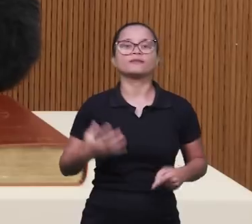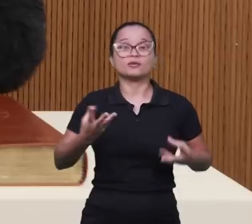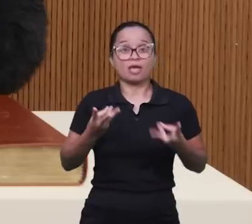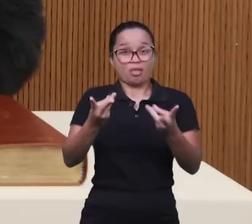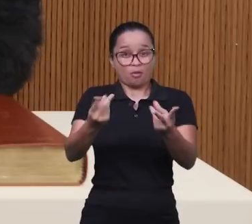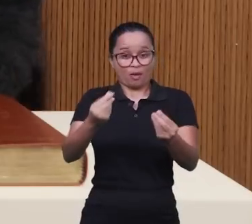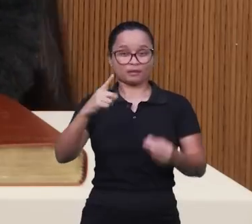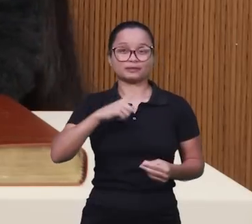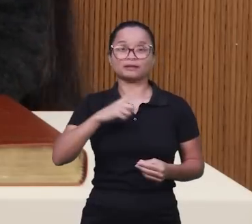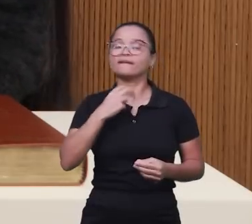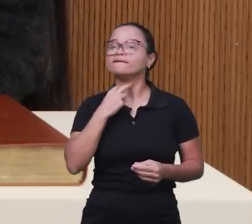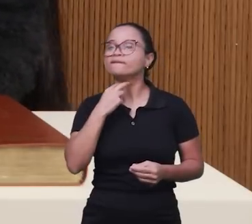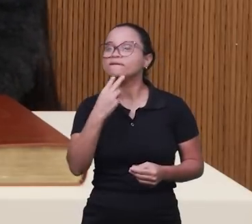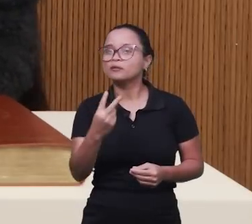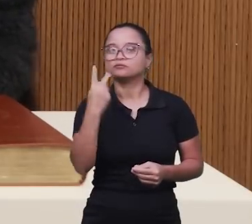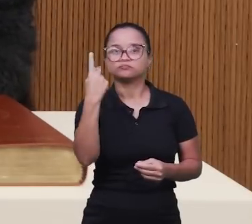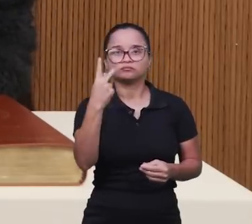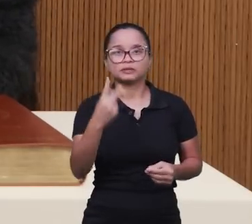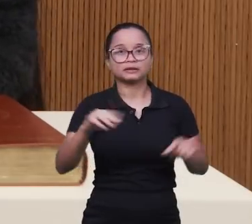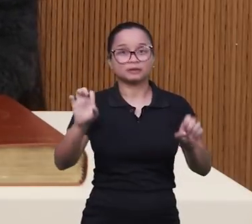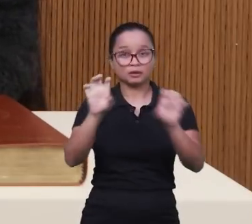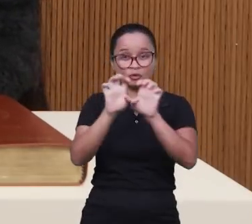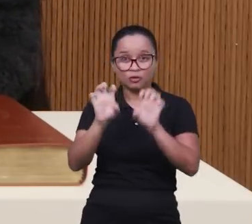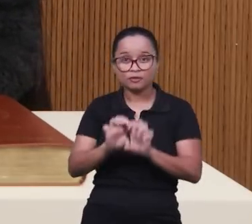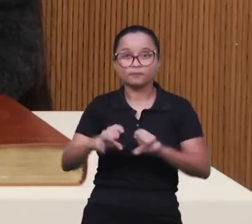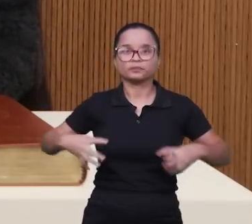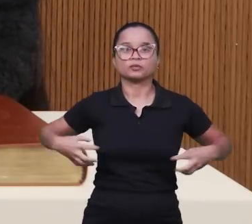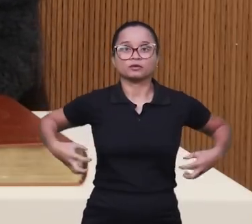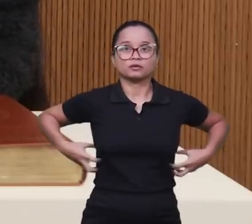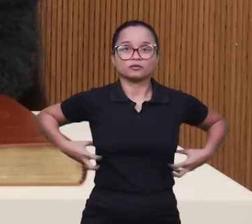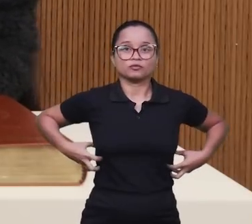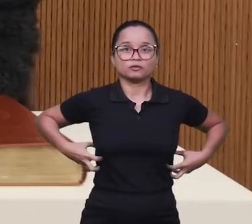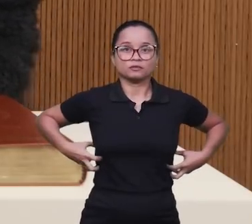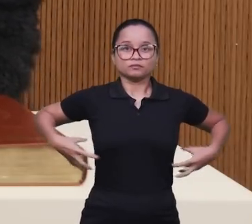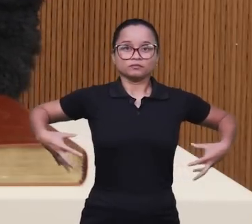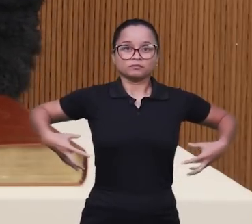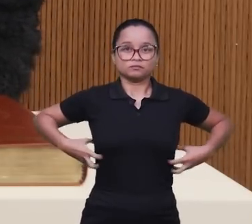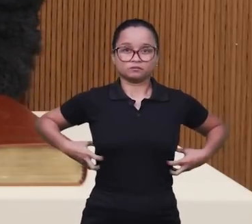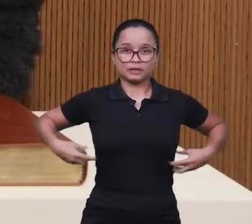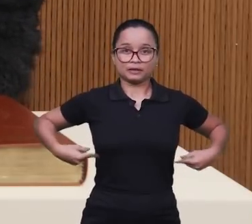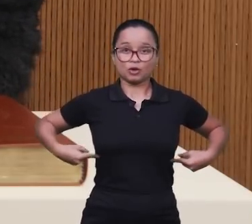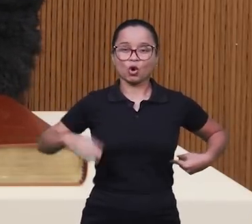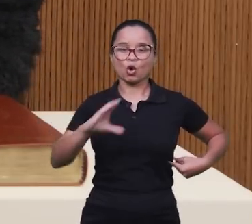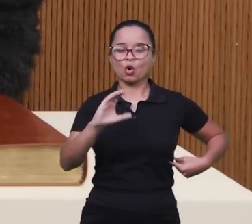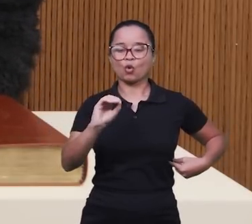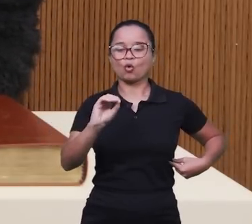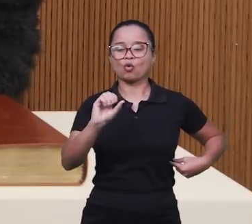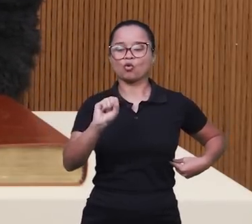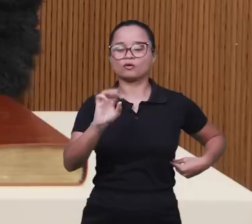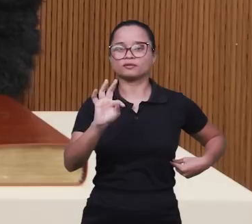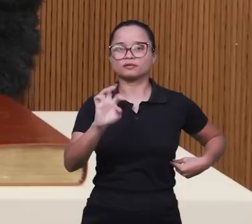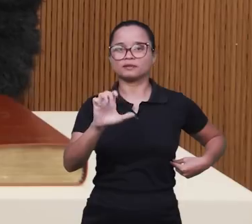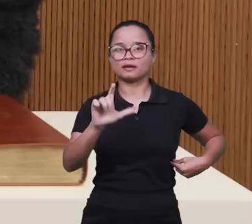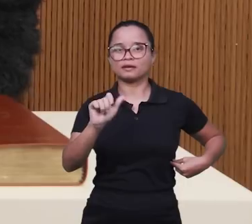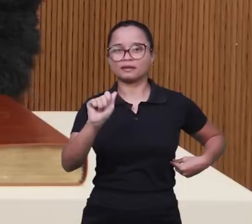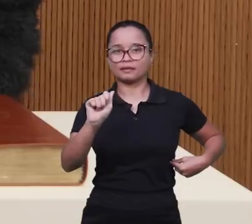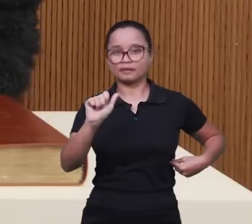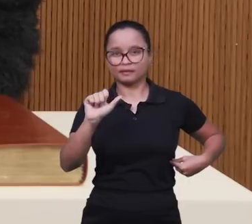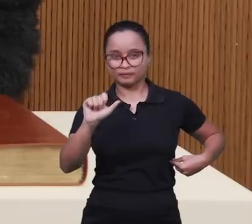voz de qualidade. Nessa estrutura entre as nossas costelas, nós temos os nossos